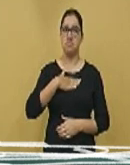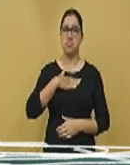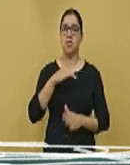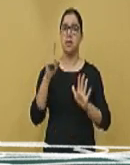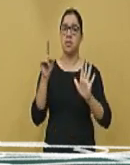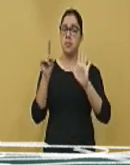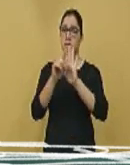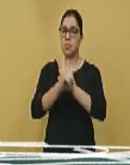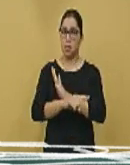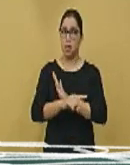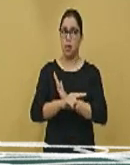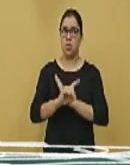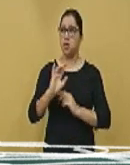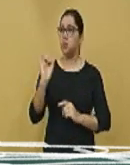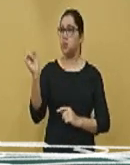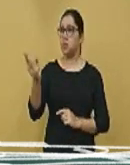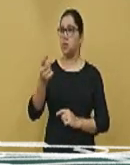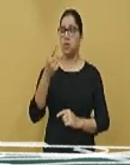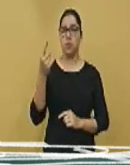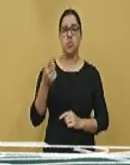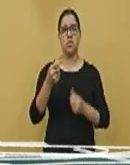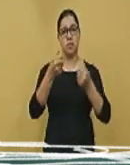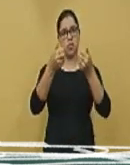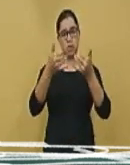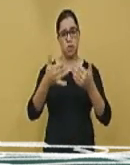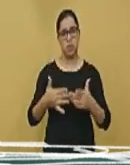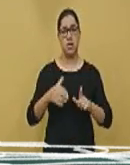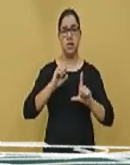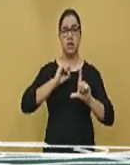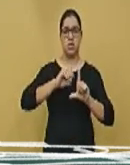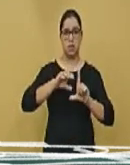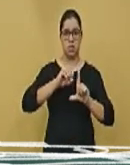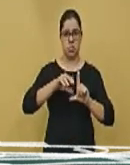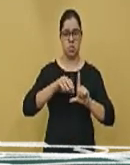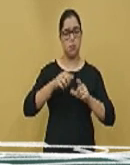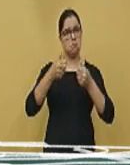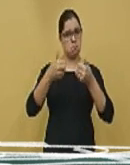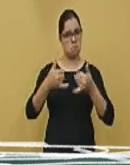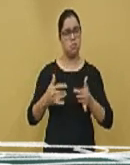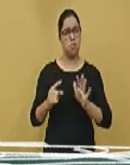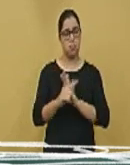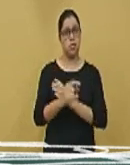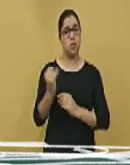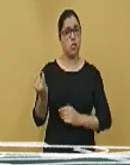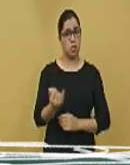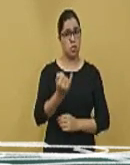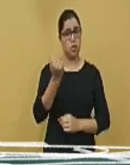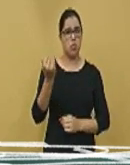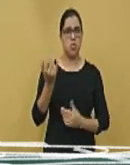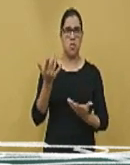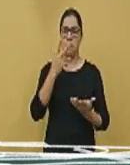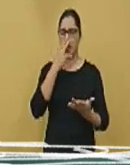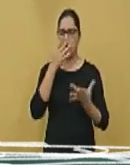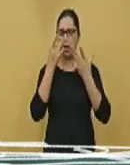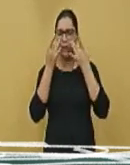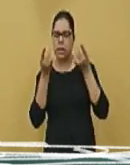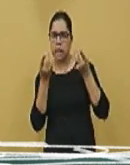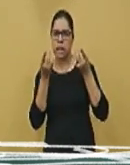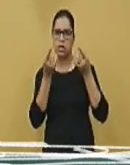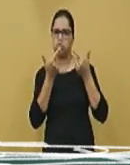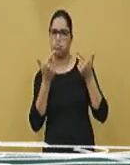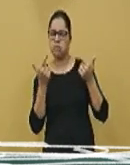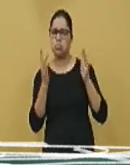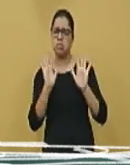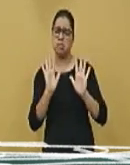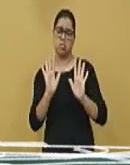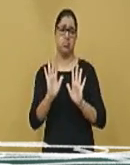que tratou do curso de licenciatura aqui, e talvez por desatenção minha, ou